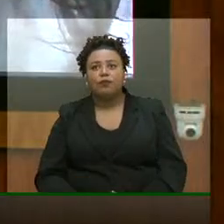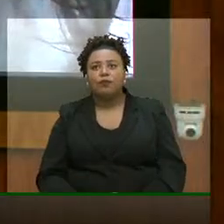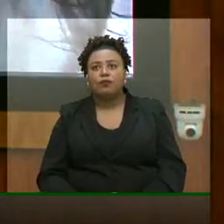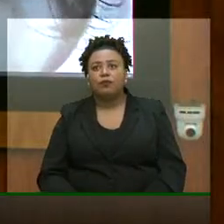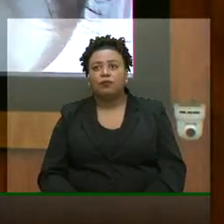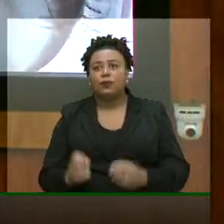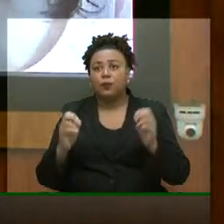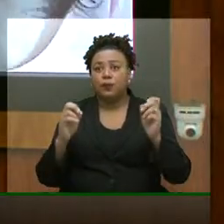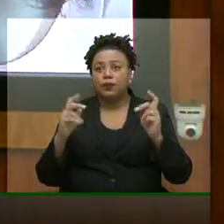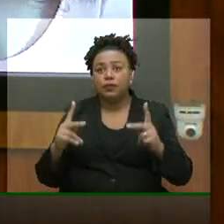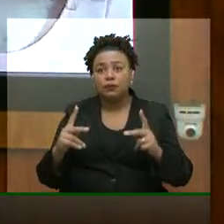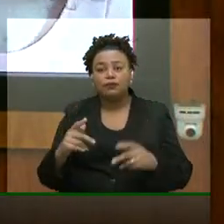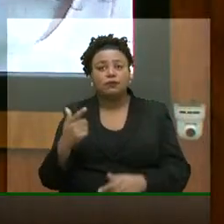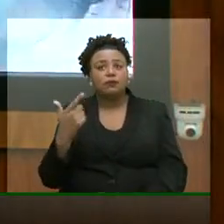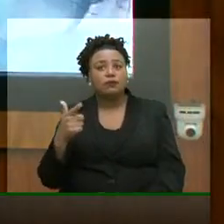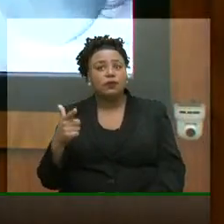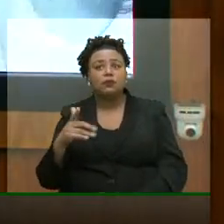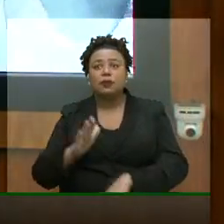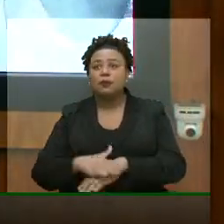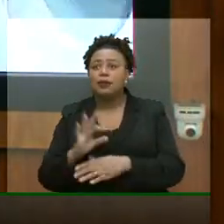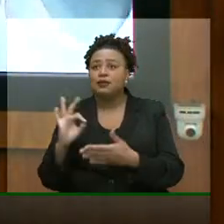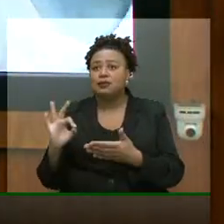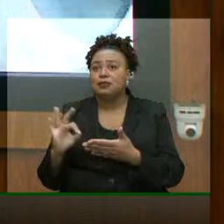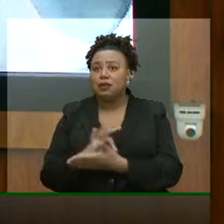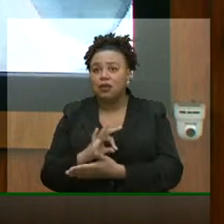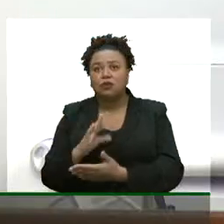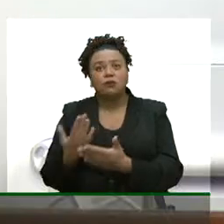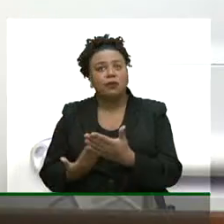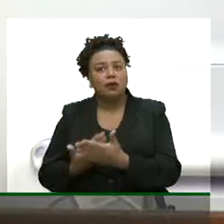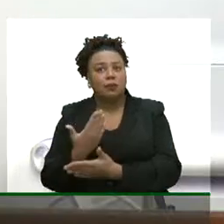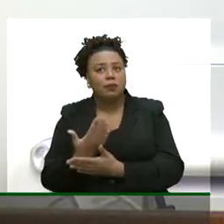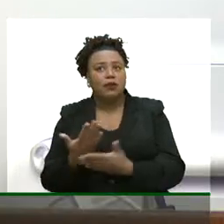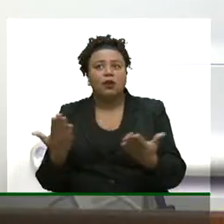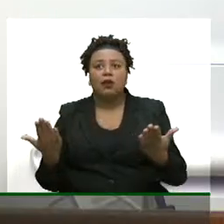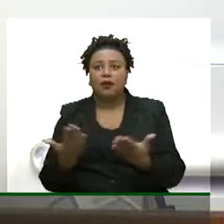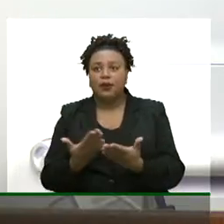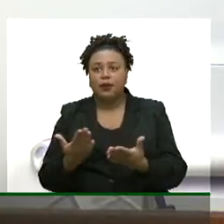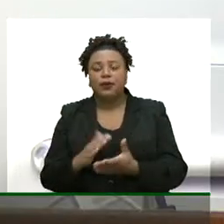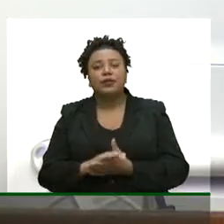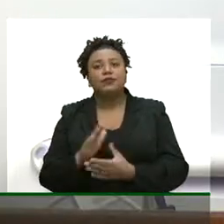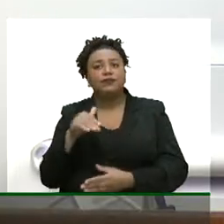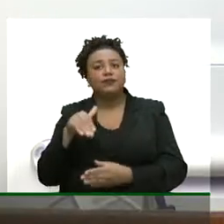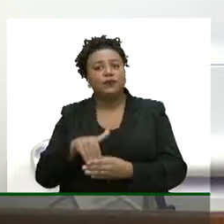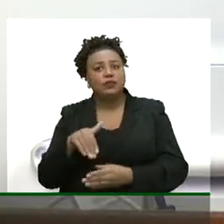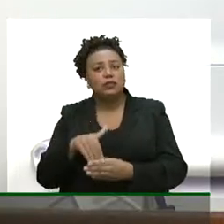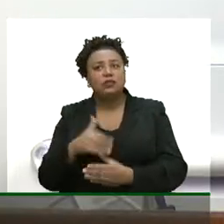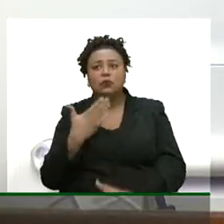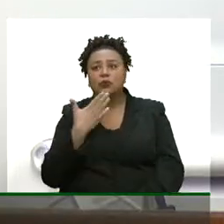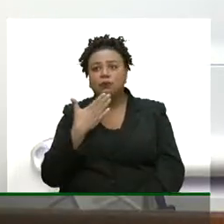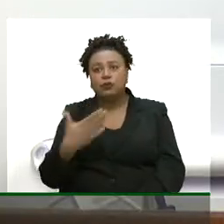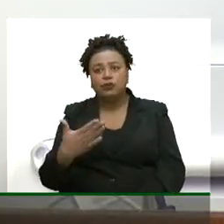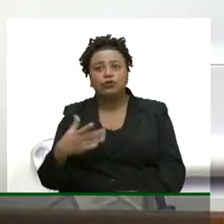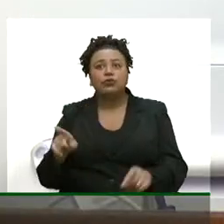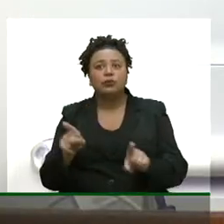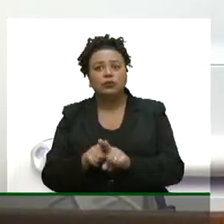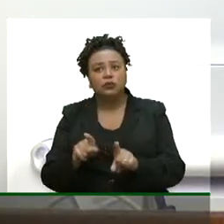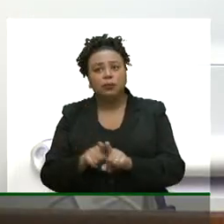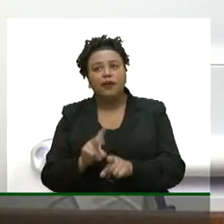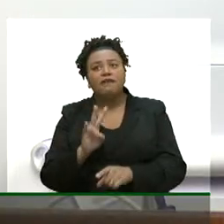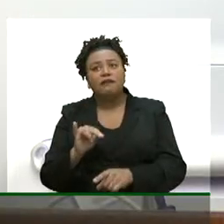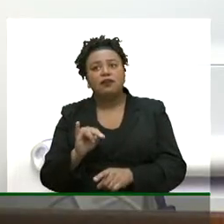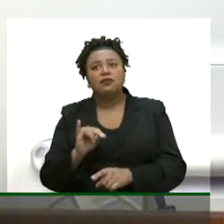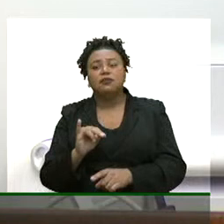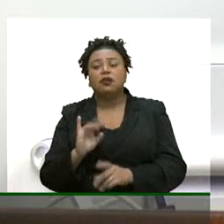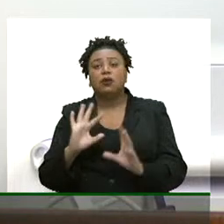Ok. Não temos mais inscritos para encaminhar, passamos então à votação do requerimento, que também, nesse caso, será